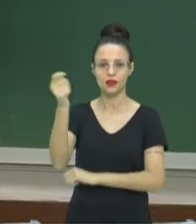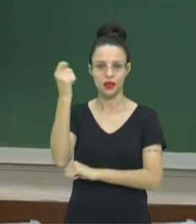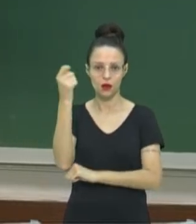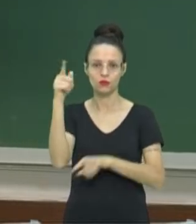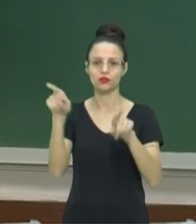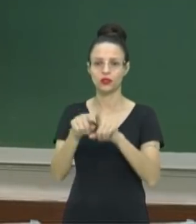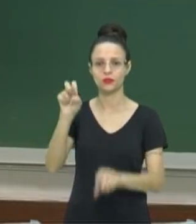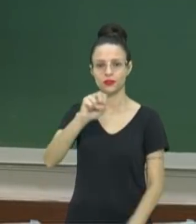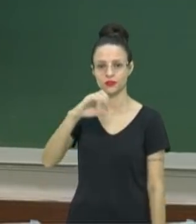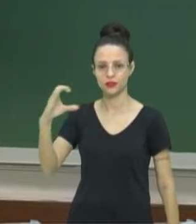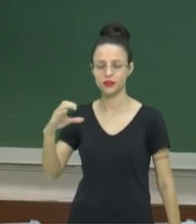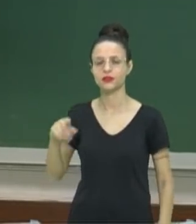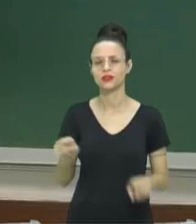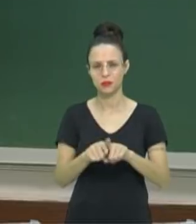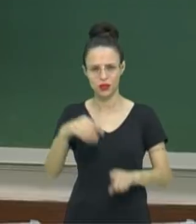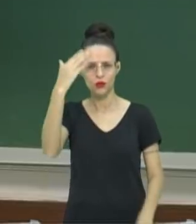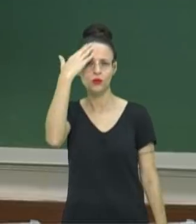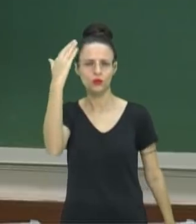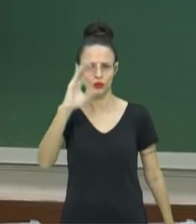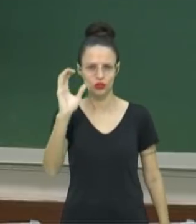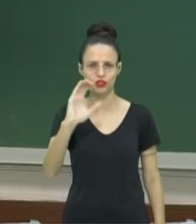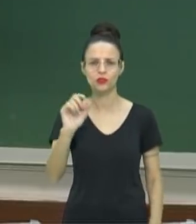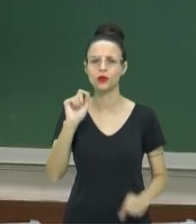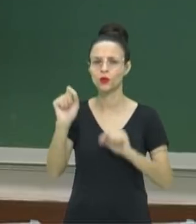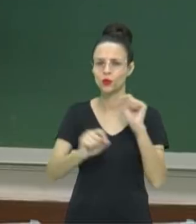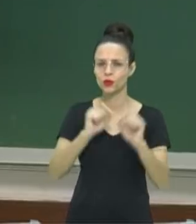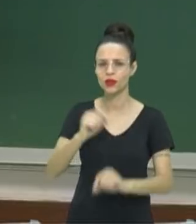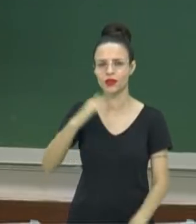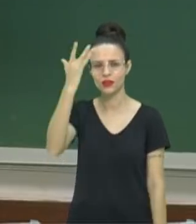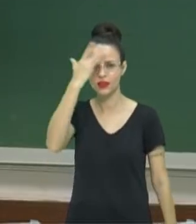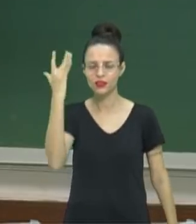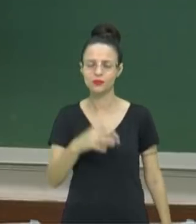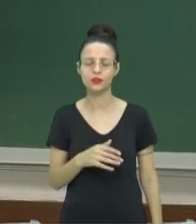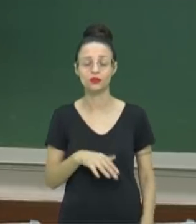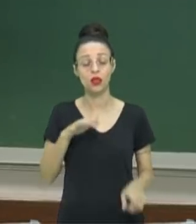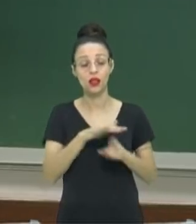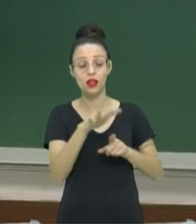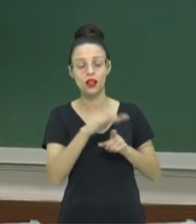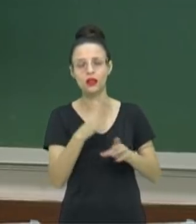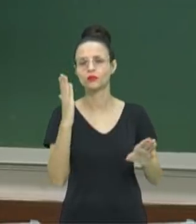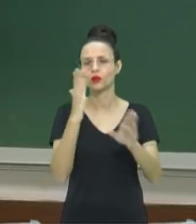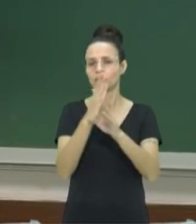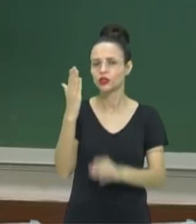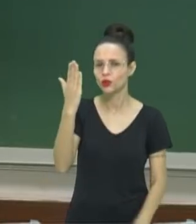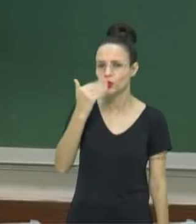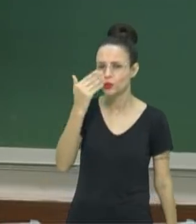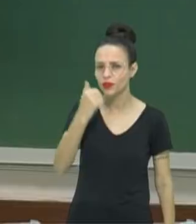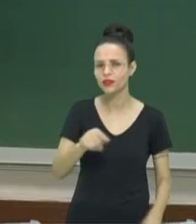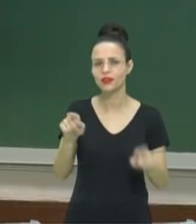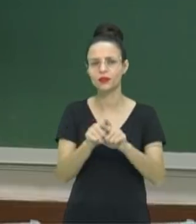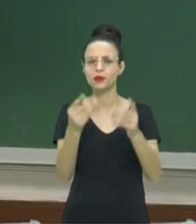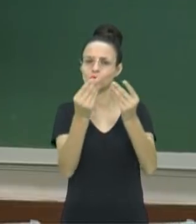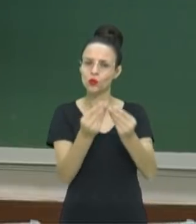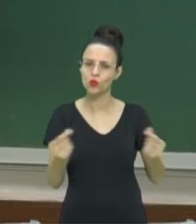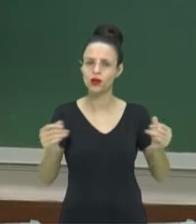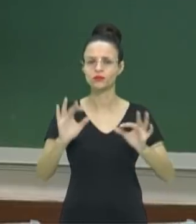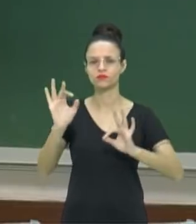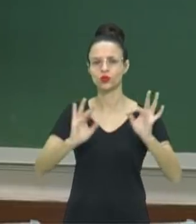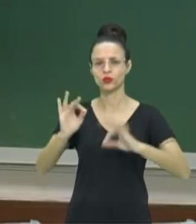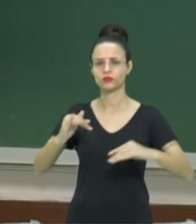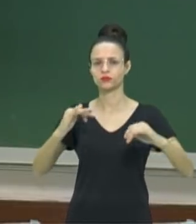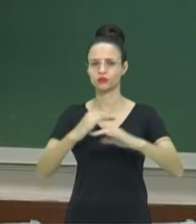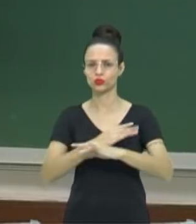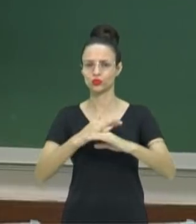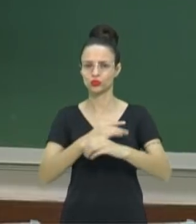e incluímos ali Curitiba também, que atraem pela questão gastronômica, pela questão de qualidade e organização dessas